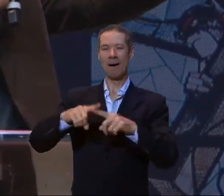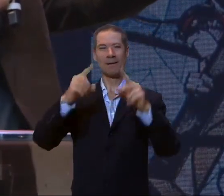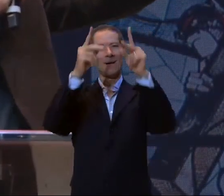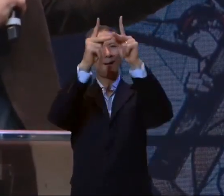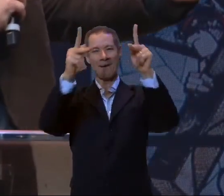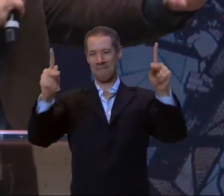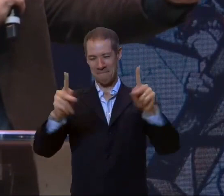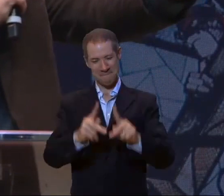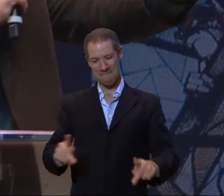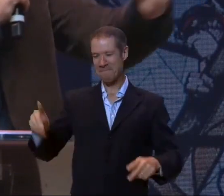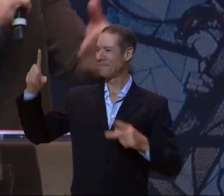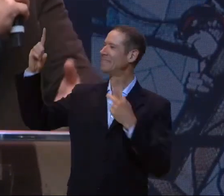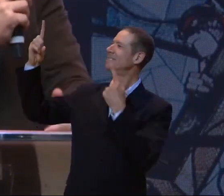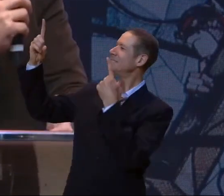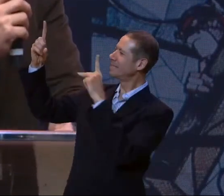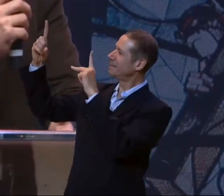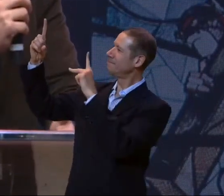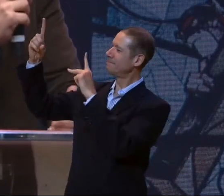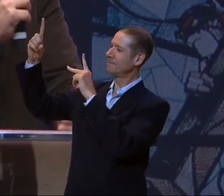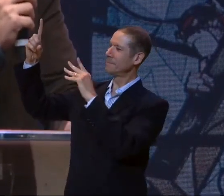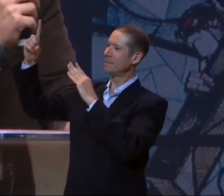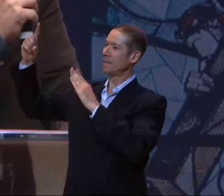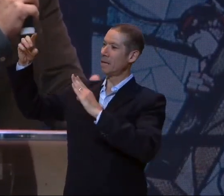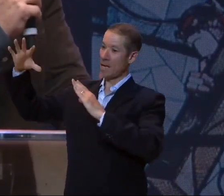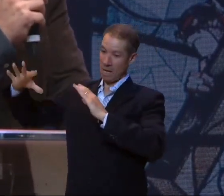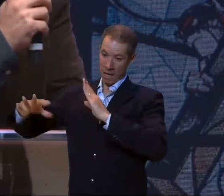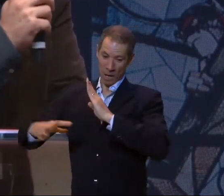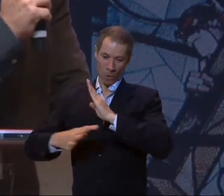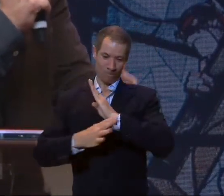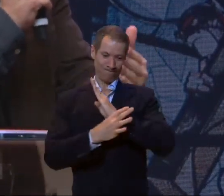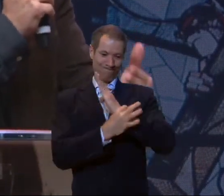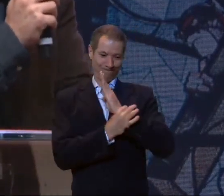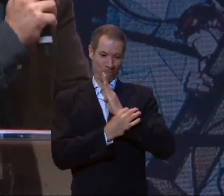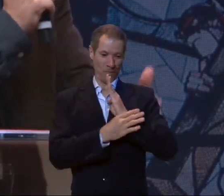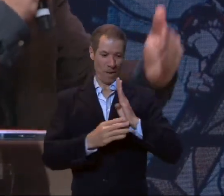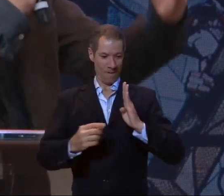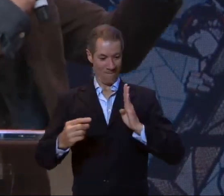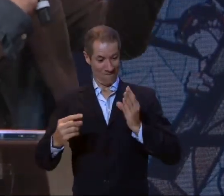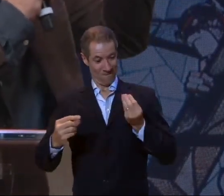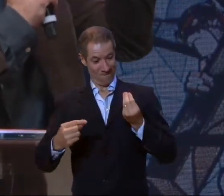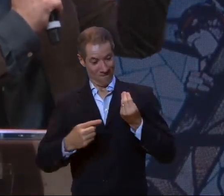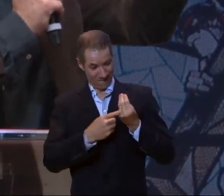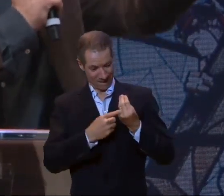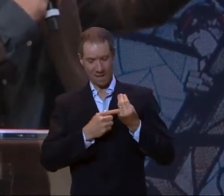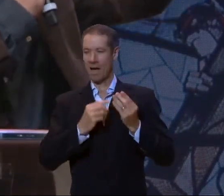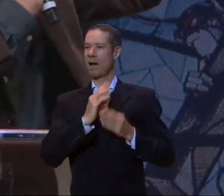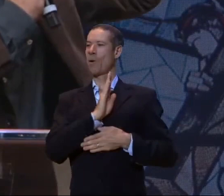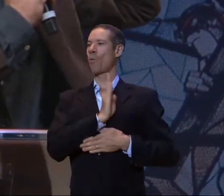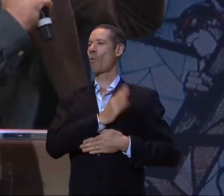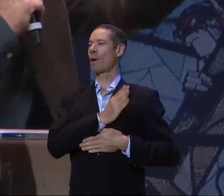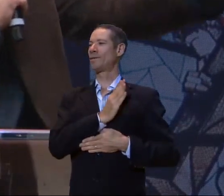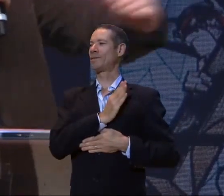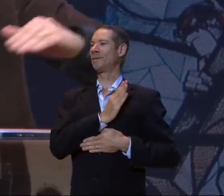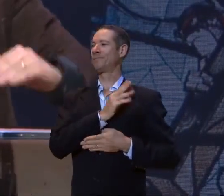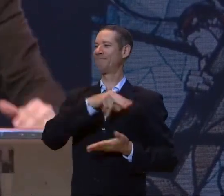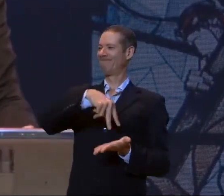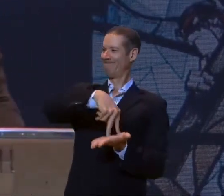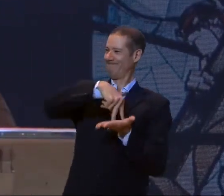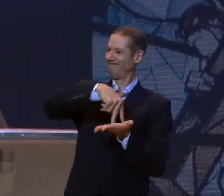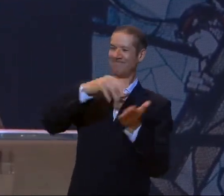paz de Deus guardou e tem guardado o meu coração,